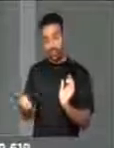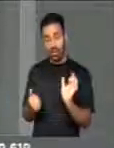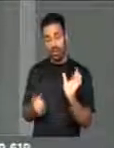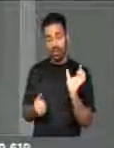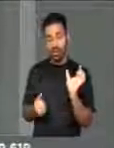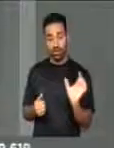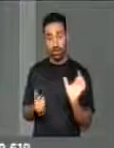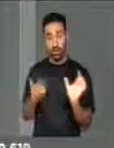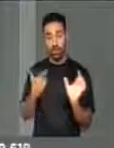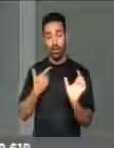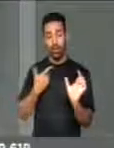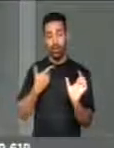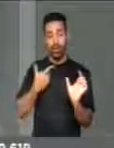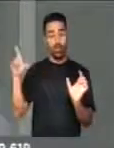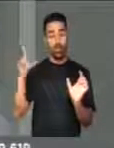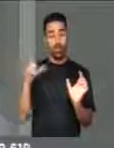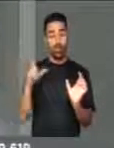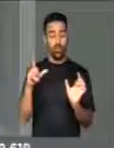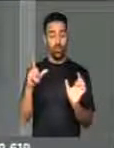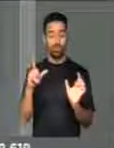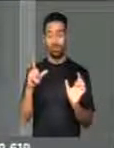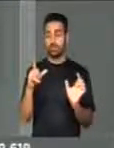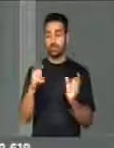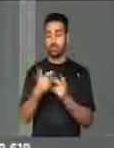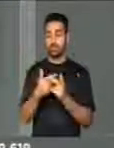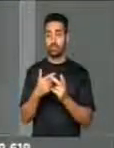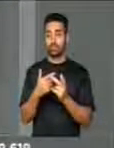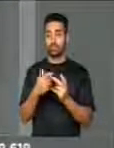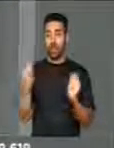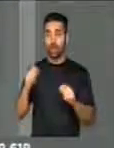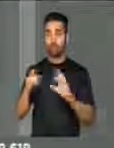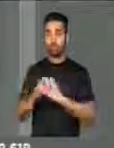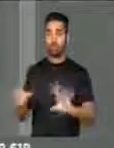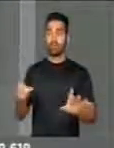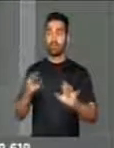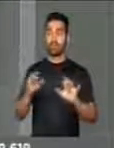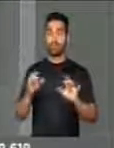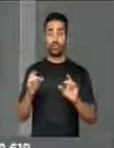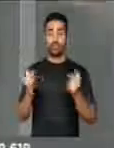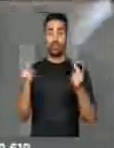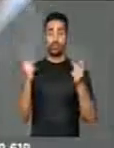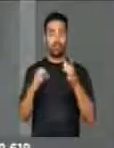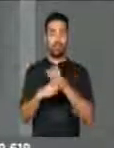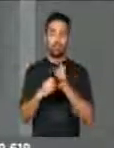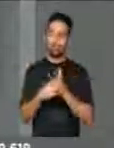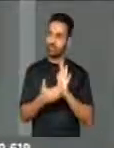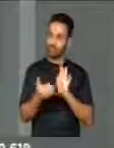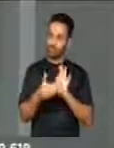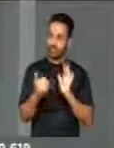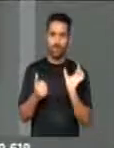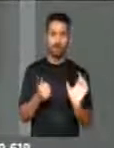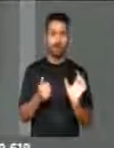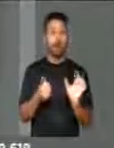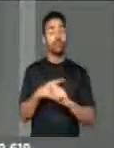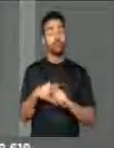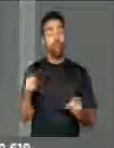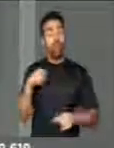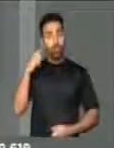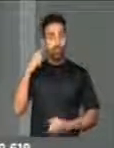de outras medidas de desestatização. Por quê? Porque, evidentemente, isso aqui